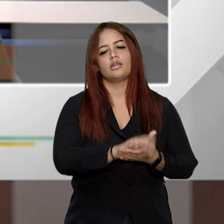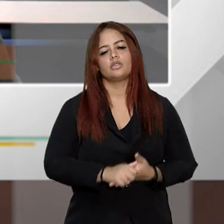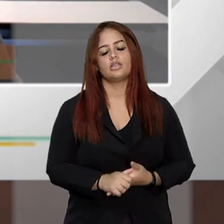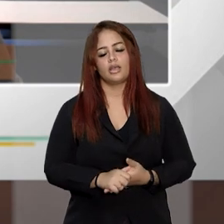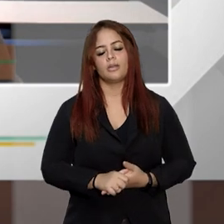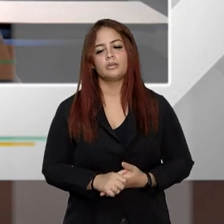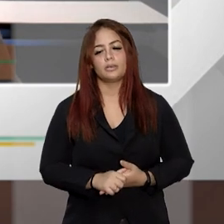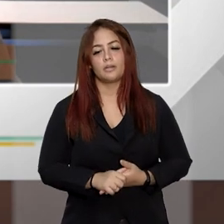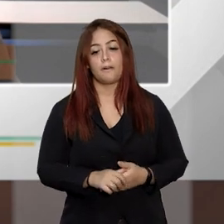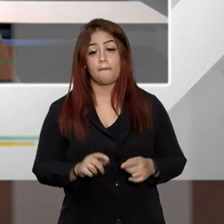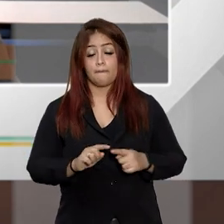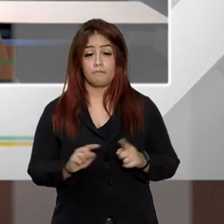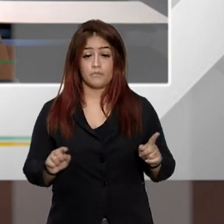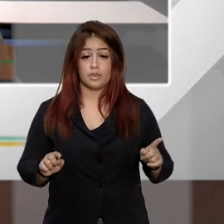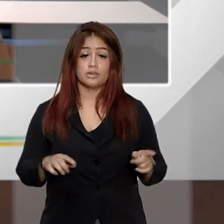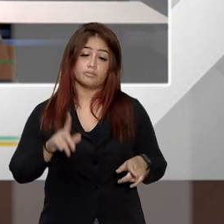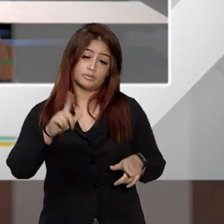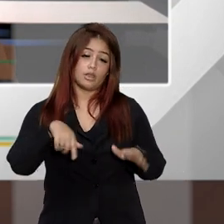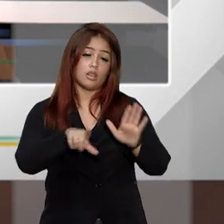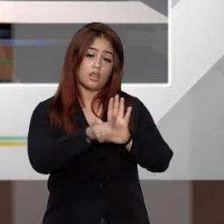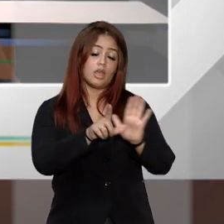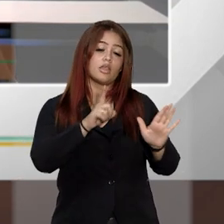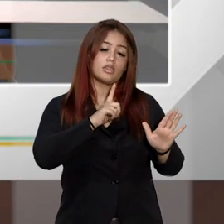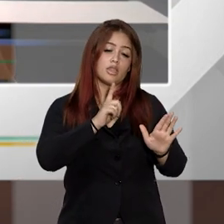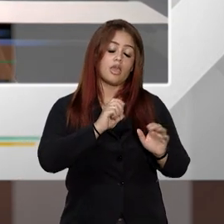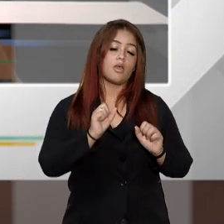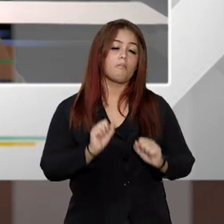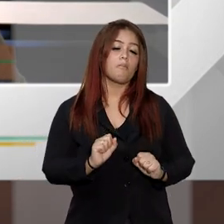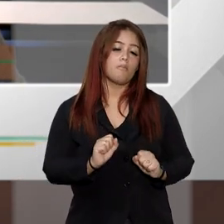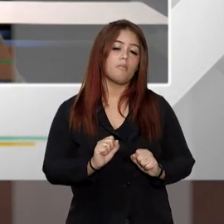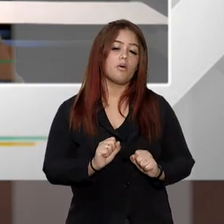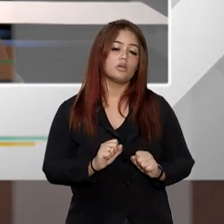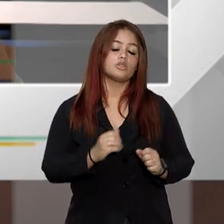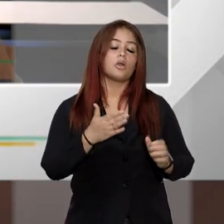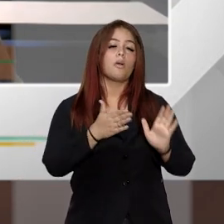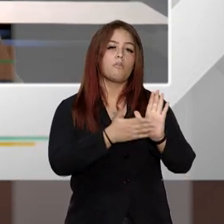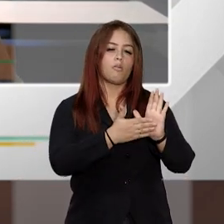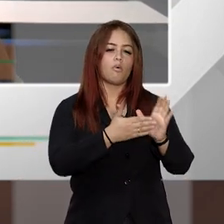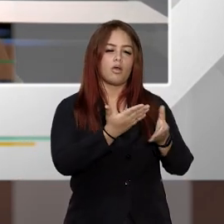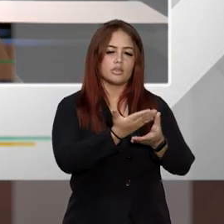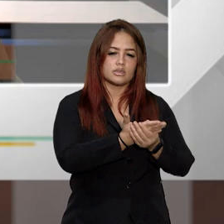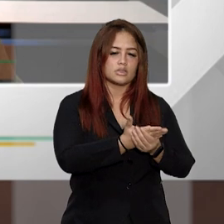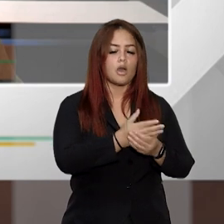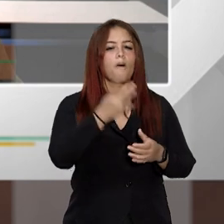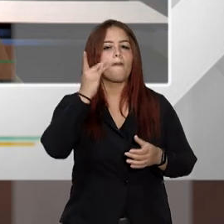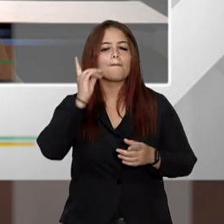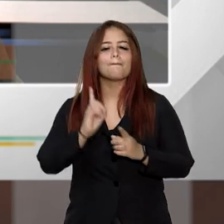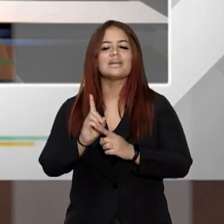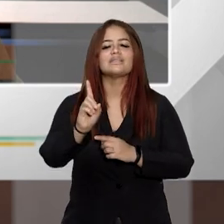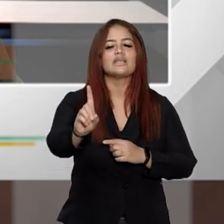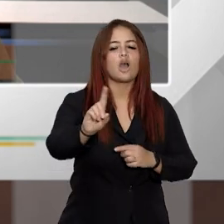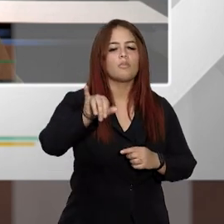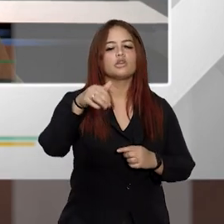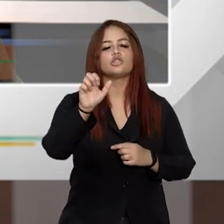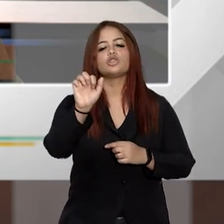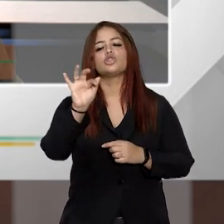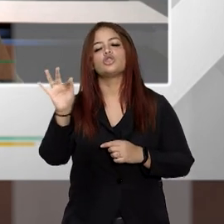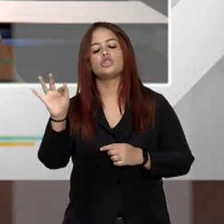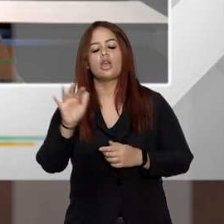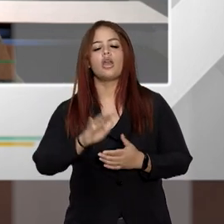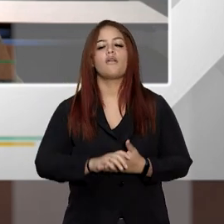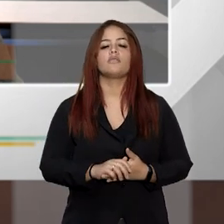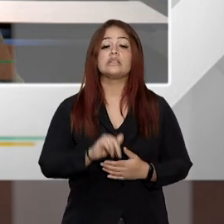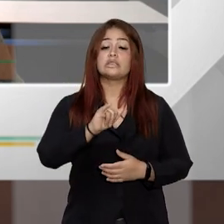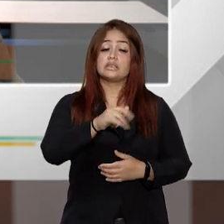tramitação da ação. Mas, pela lei, é possível sim propor uma ação pessoalmente no Juizado Especial